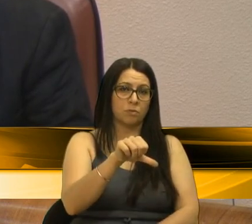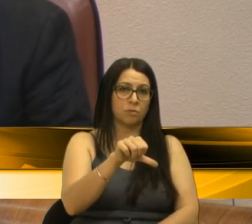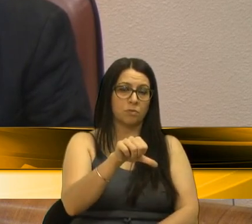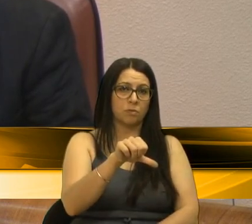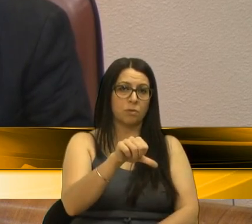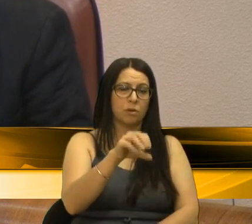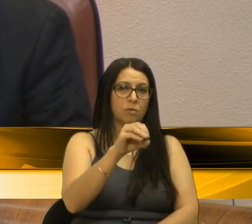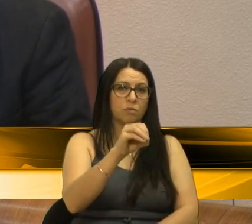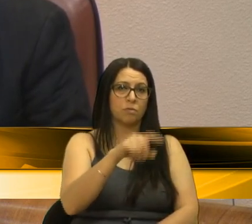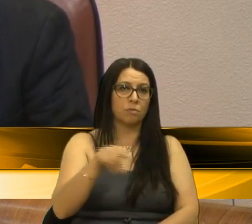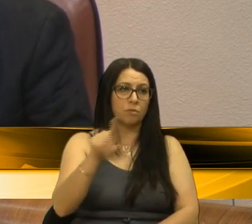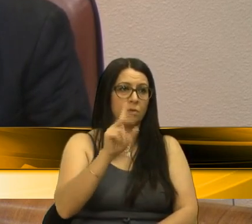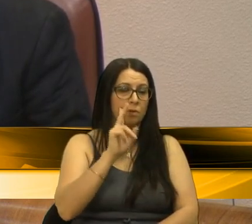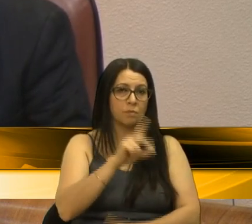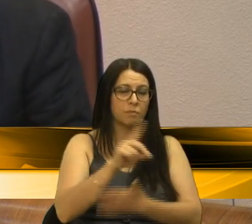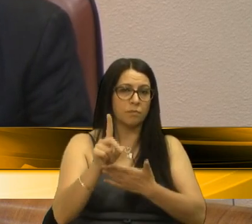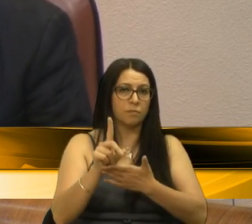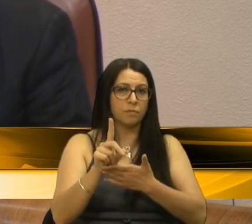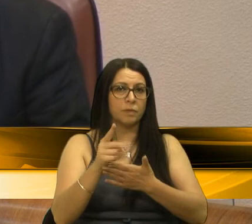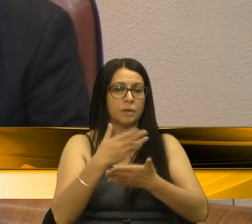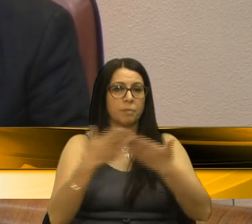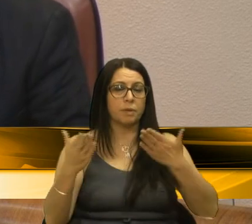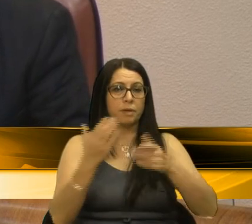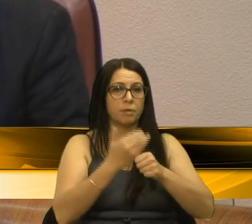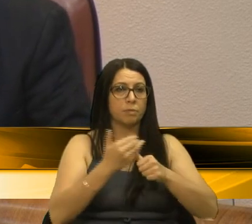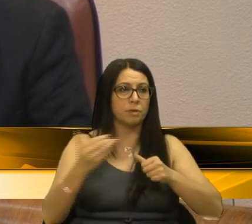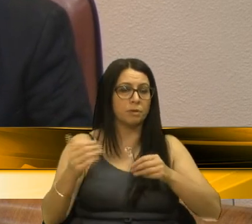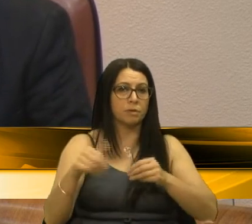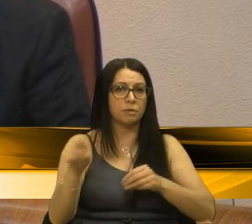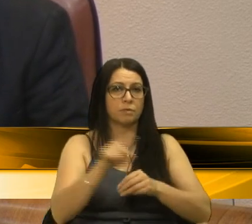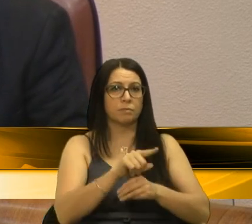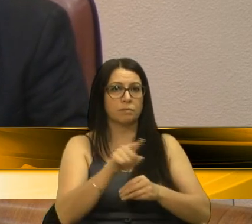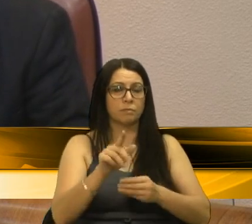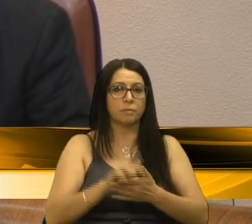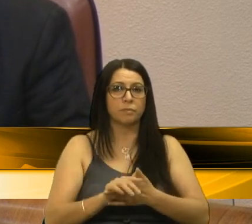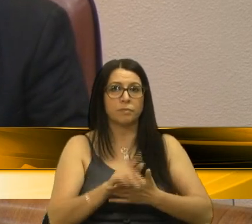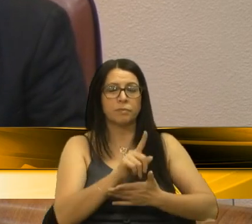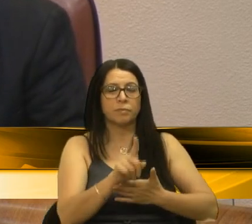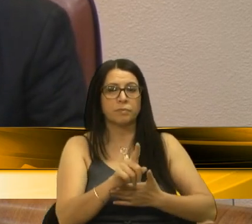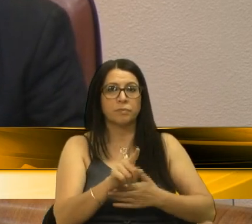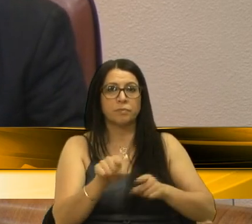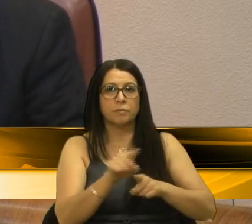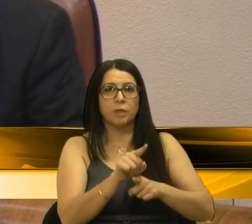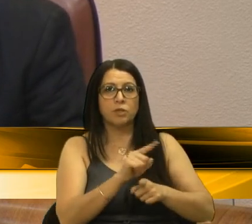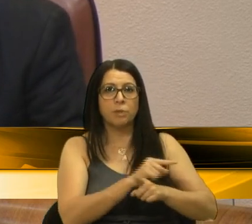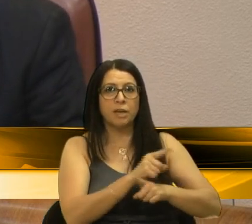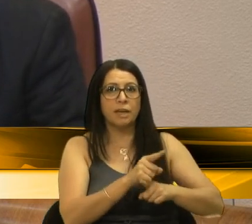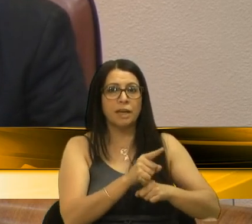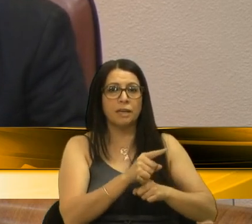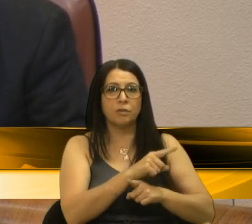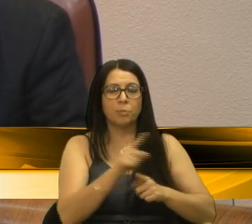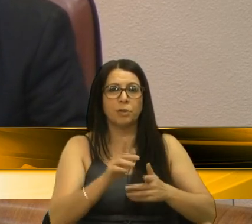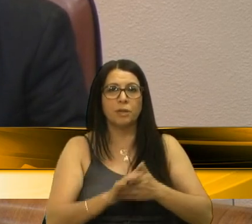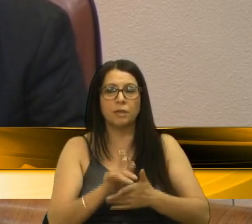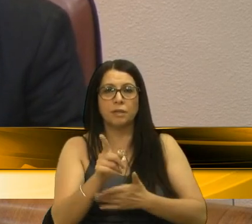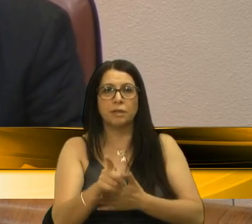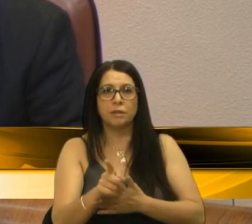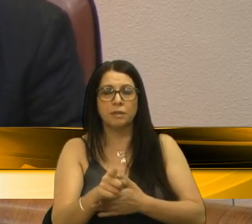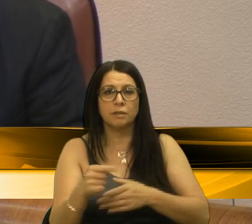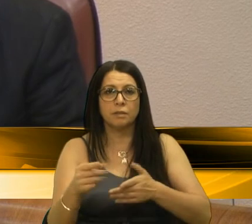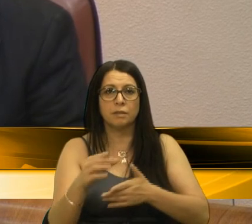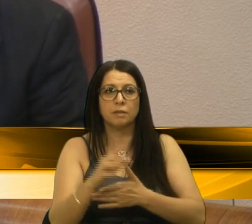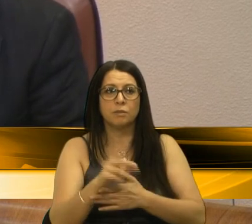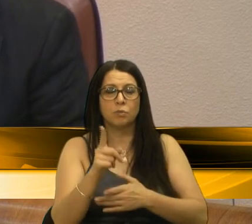nonagesimal, ilegalidade da perda do mandato, existência de direito líquido e certo a reintegração do cargo.